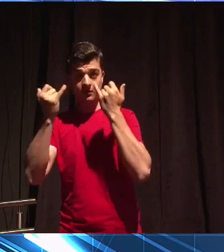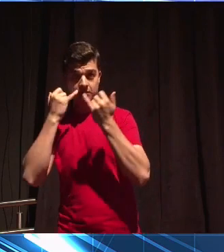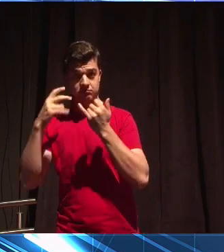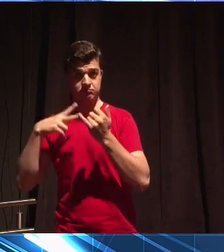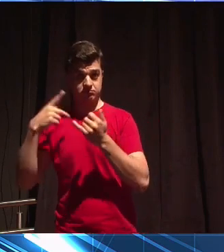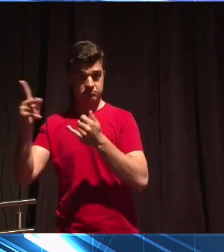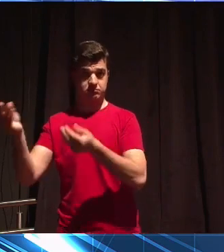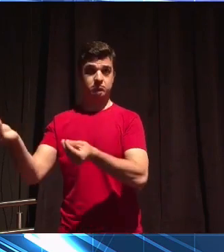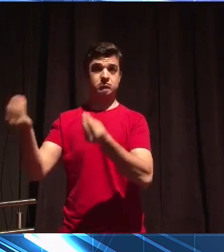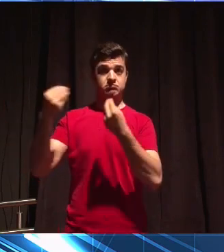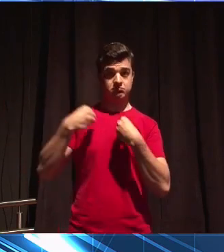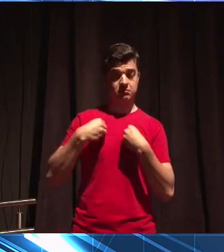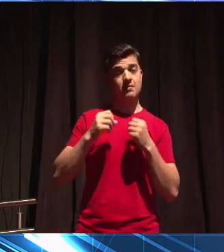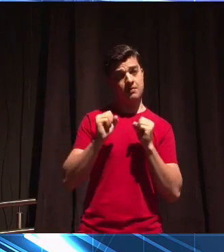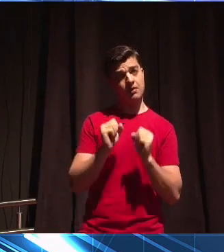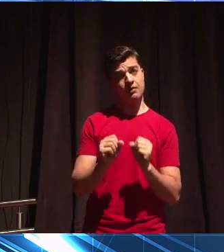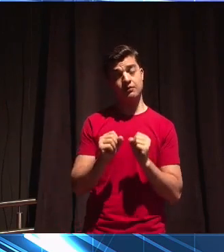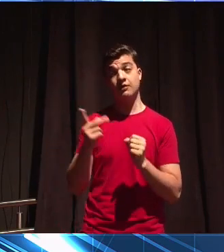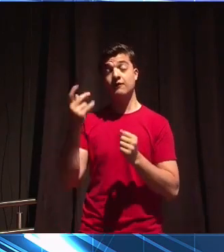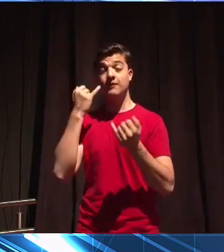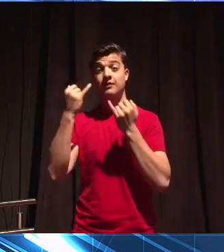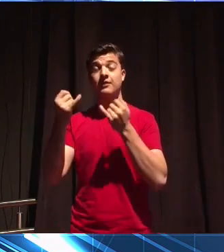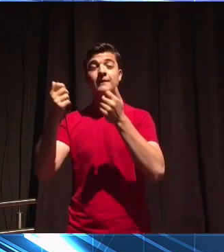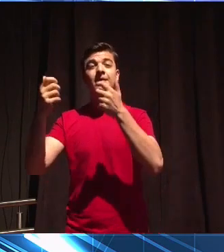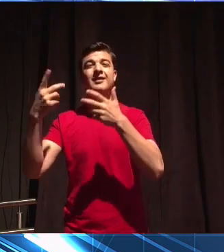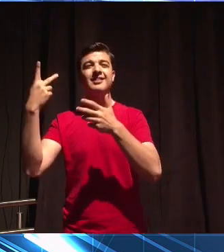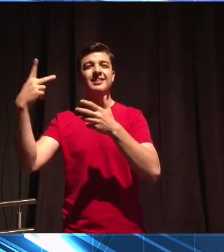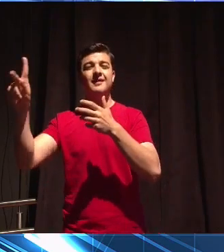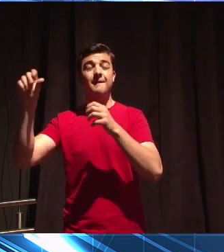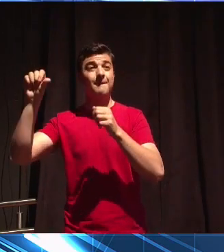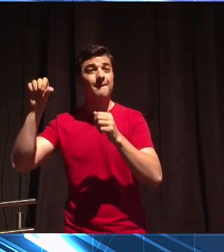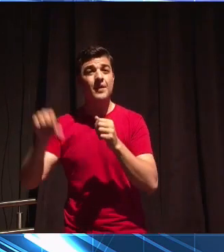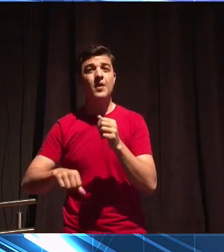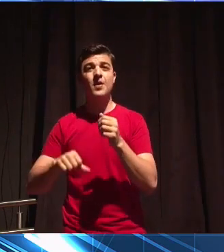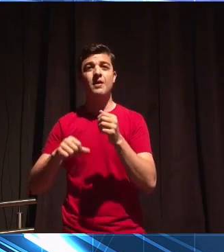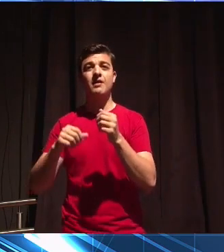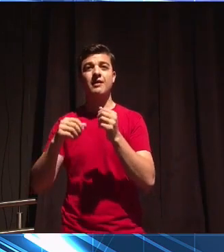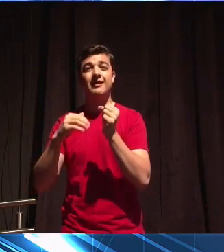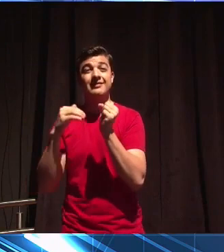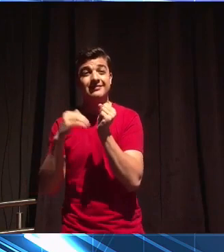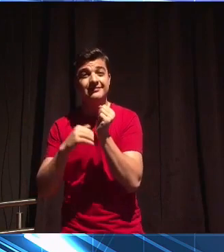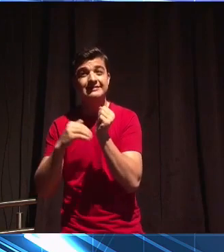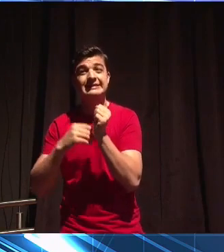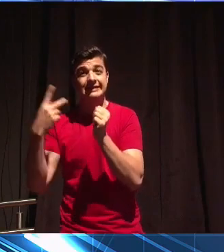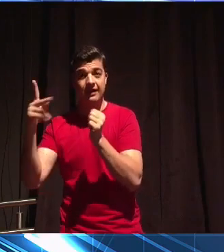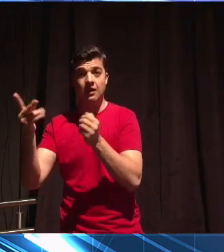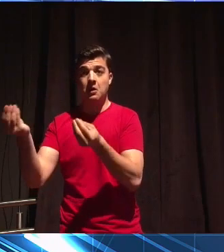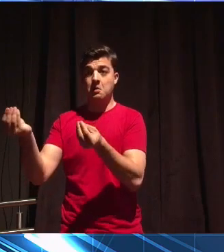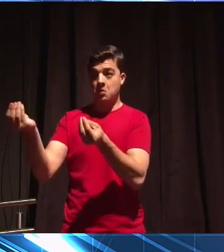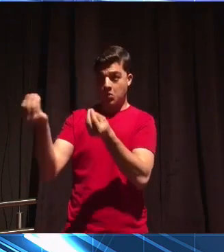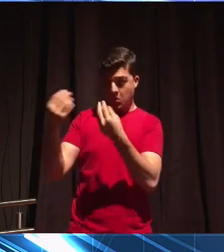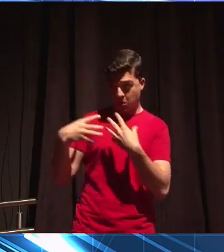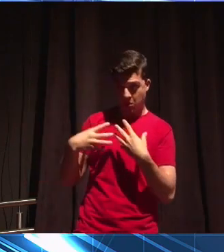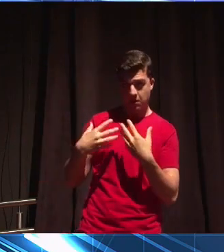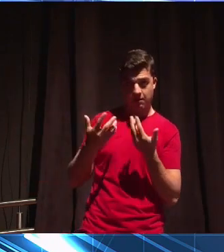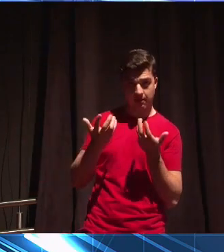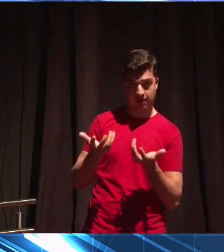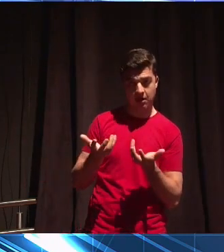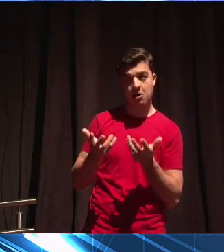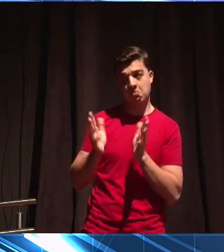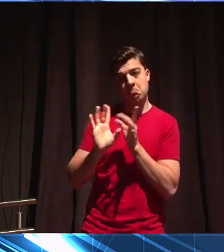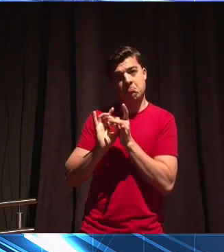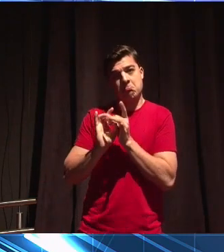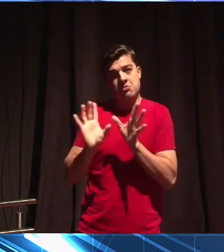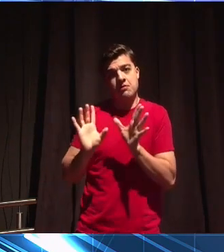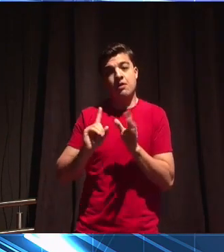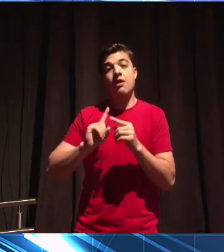é o pior momento da vida dele, tranquilo. Mas ele tem que saber o que ele está fazendo. Então, eu acredito que isso, inclusive, é quando a gente vem para frente e